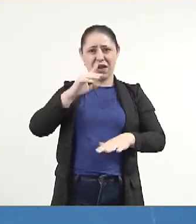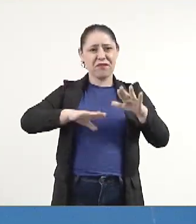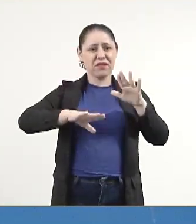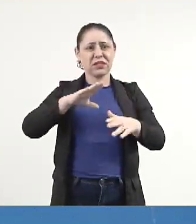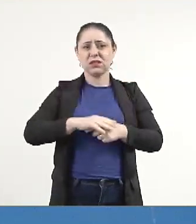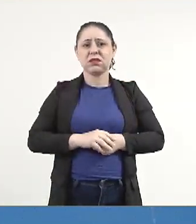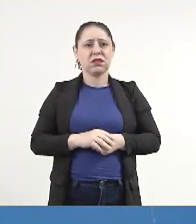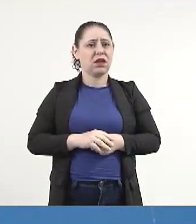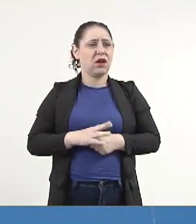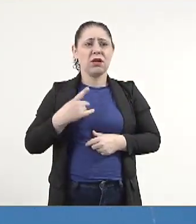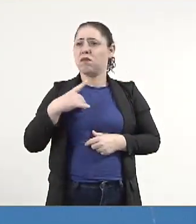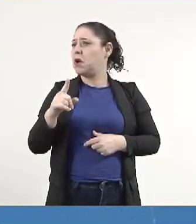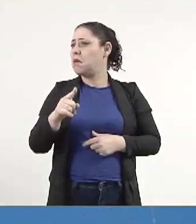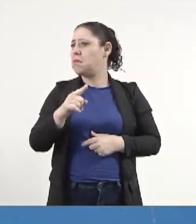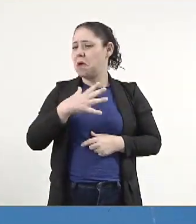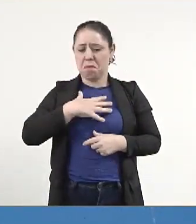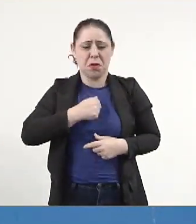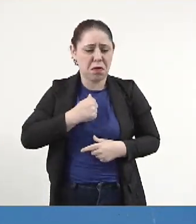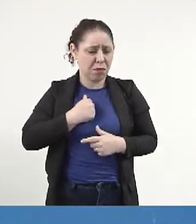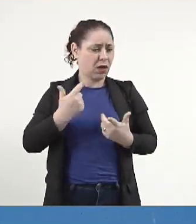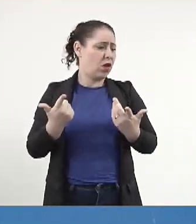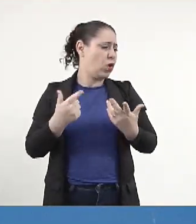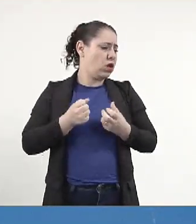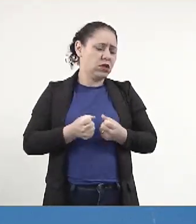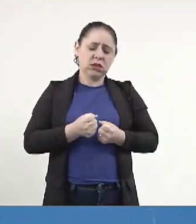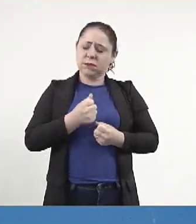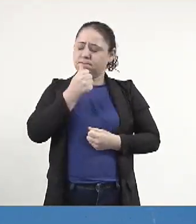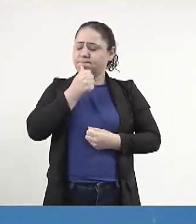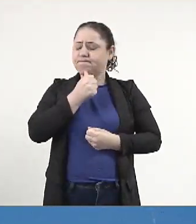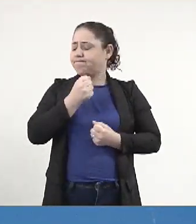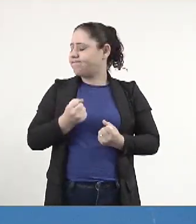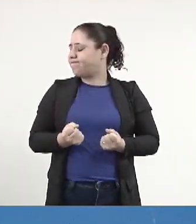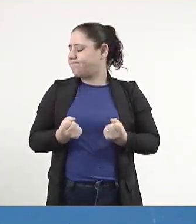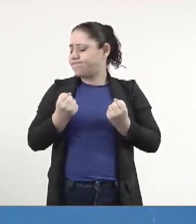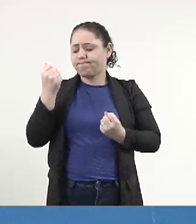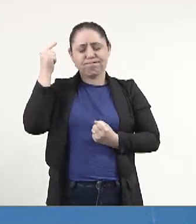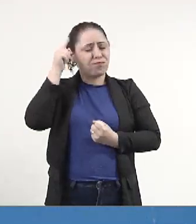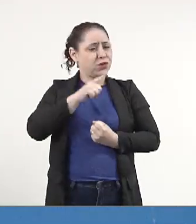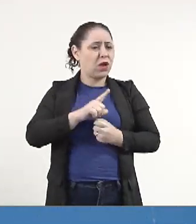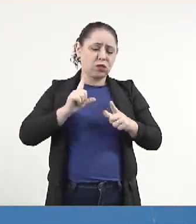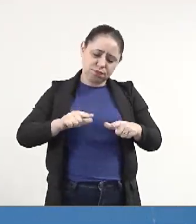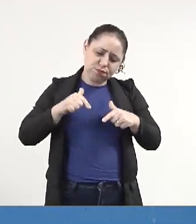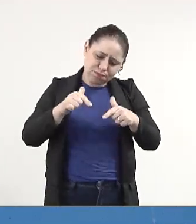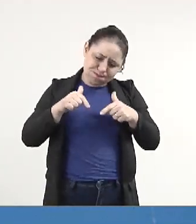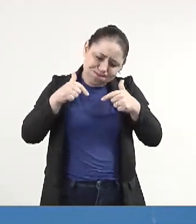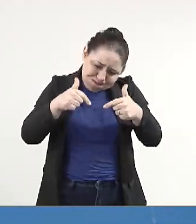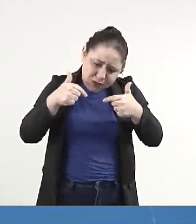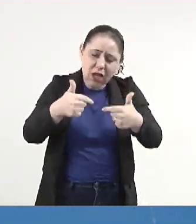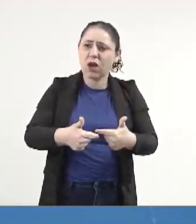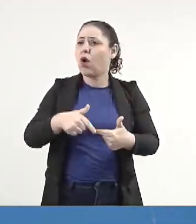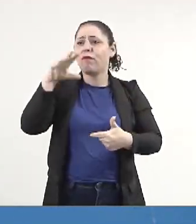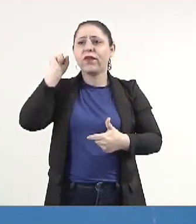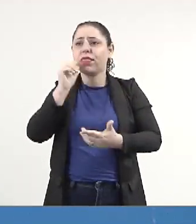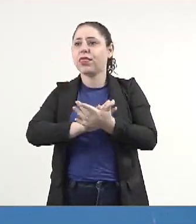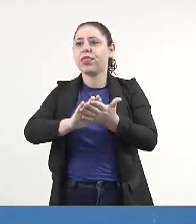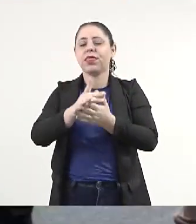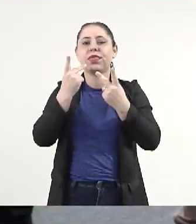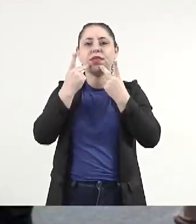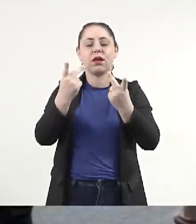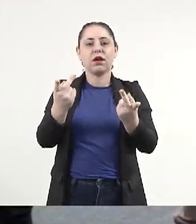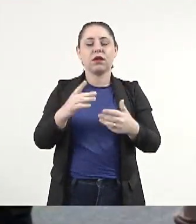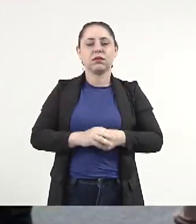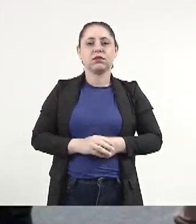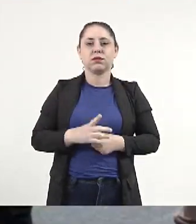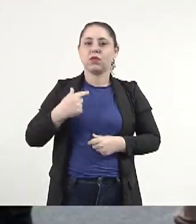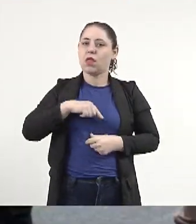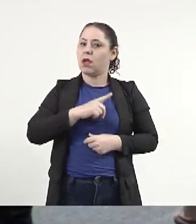vezes sai e fala assim, eu vou acabar com a minha vida porque eu não aguento mais. Eu não aguento mais lutar e ninguém me ouve. Então não